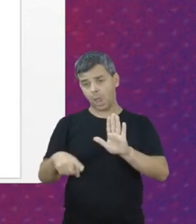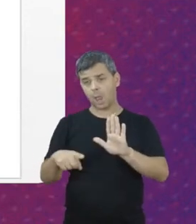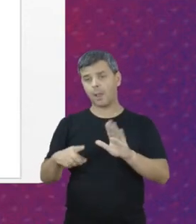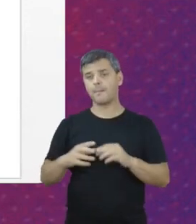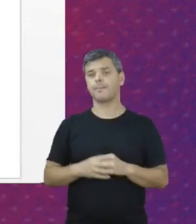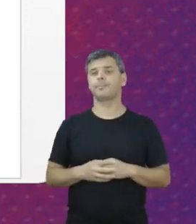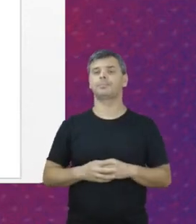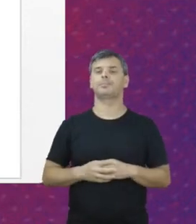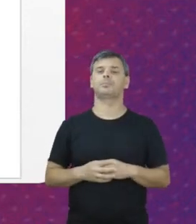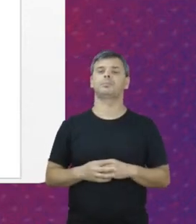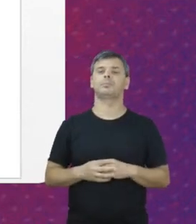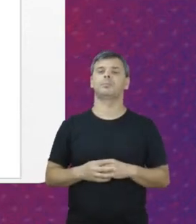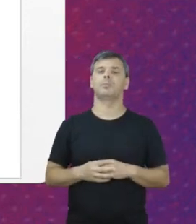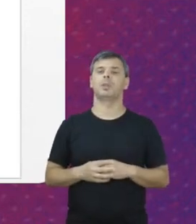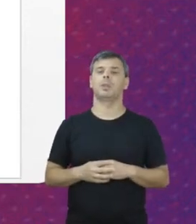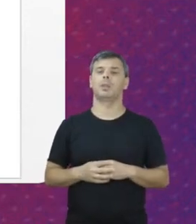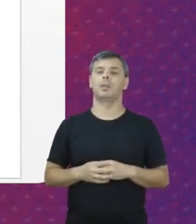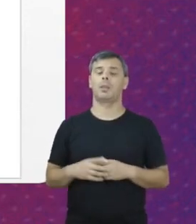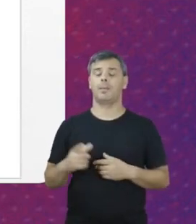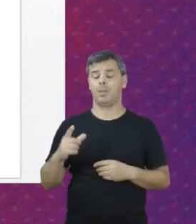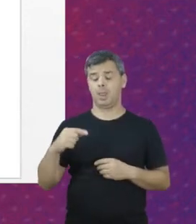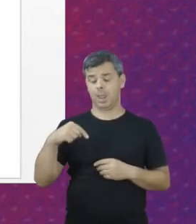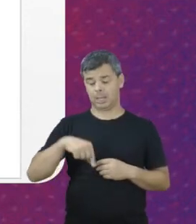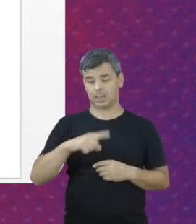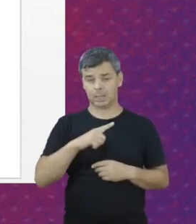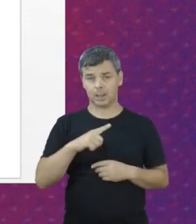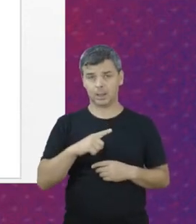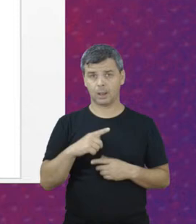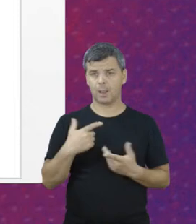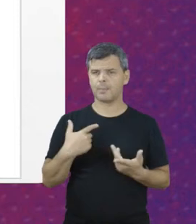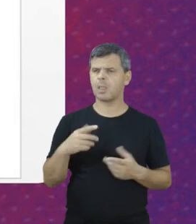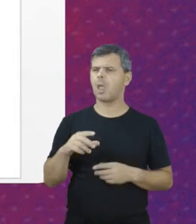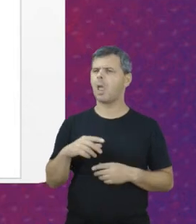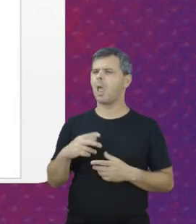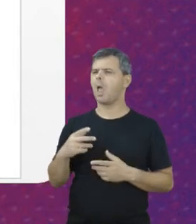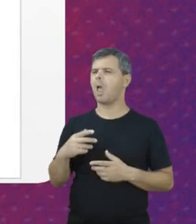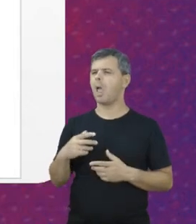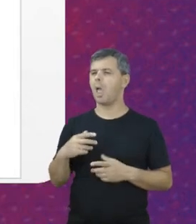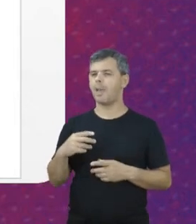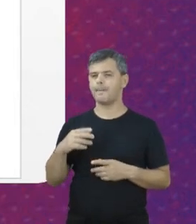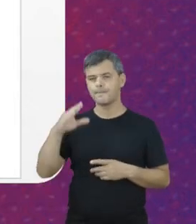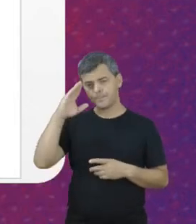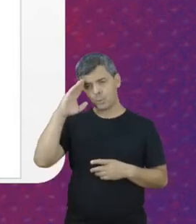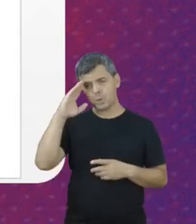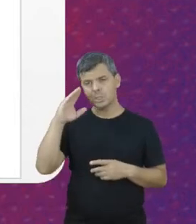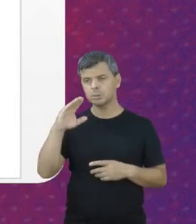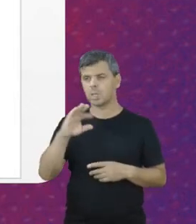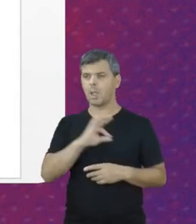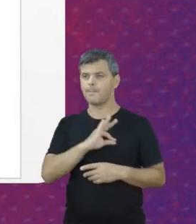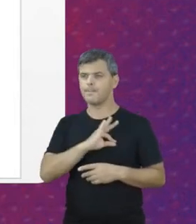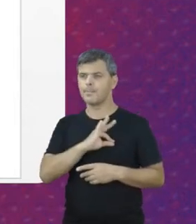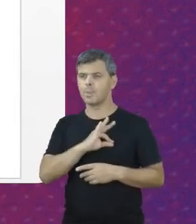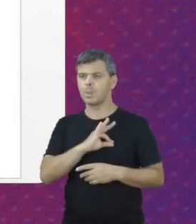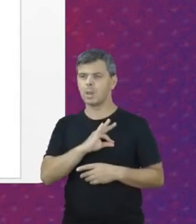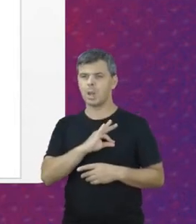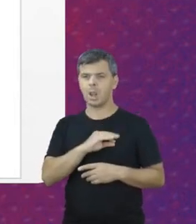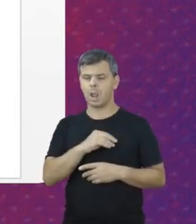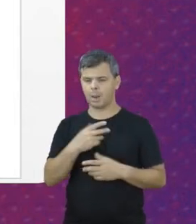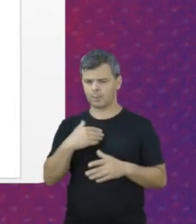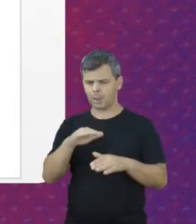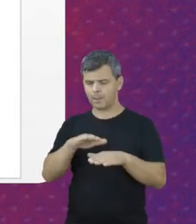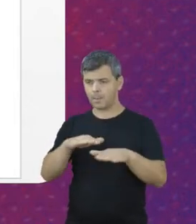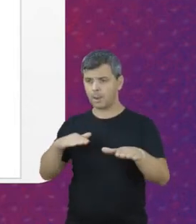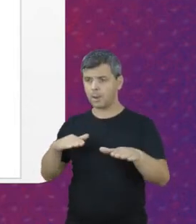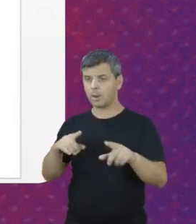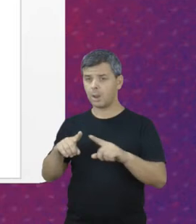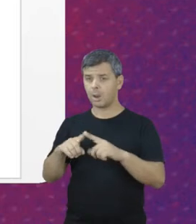isso. Aqui nós temos também a Patrulha Maria da Penha, alguns estados, né? Algumas cidades já contam com a Patrulha Maria da